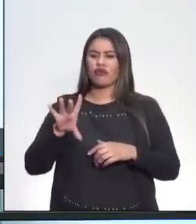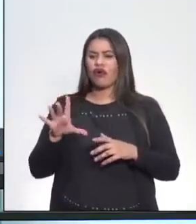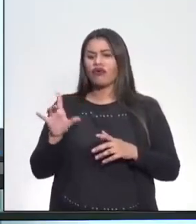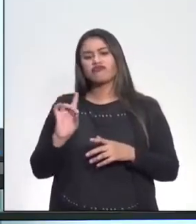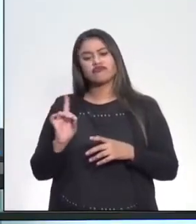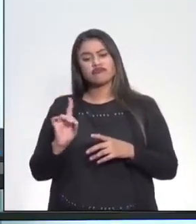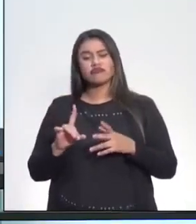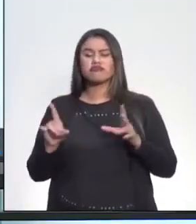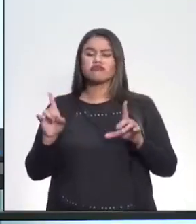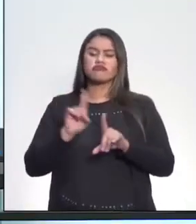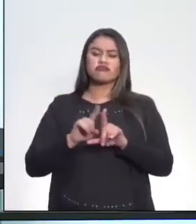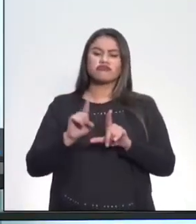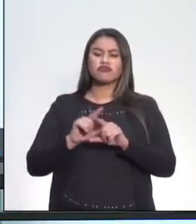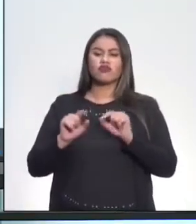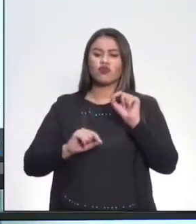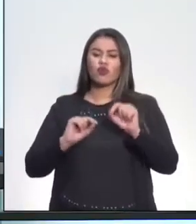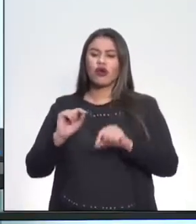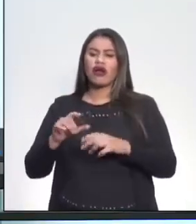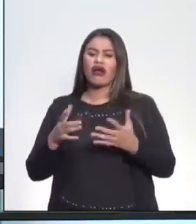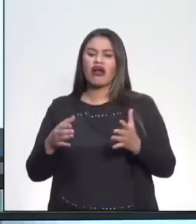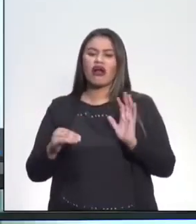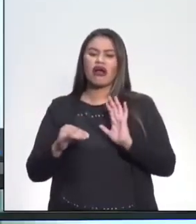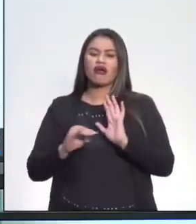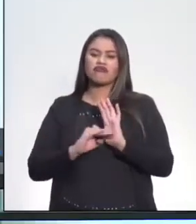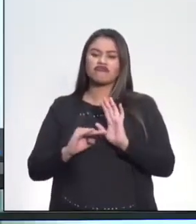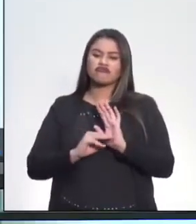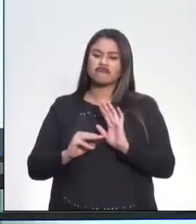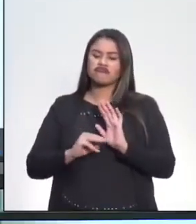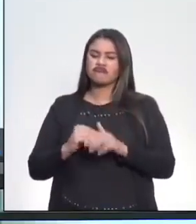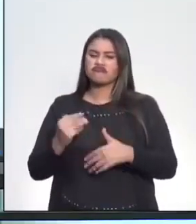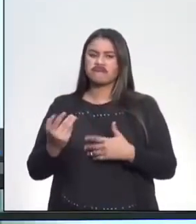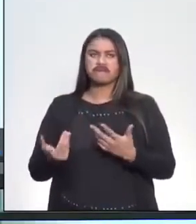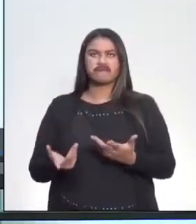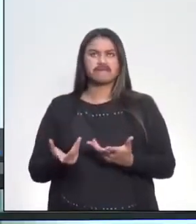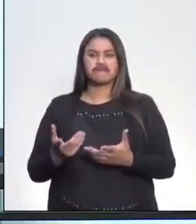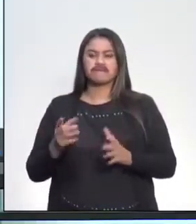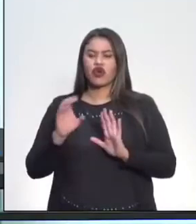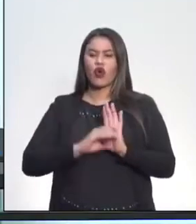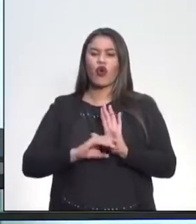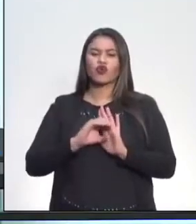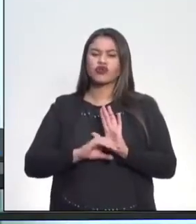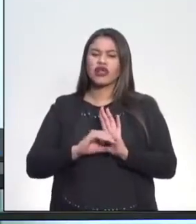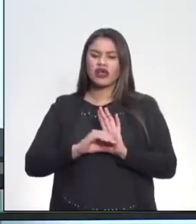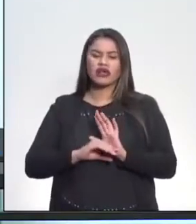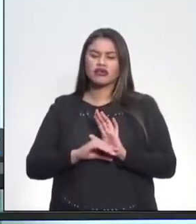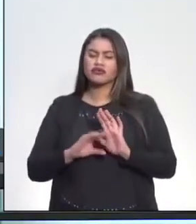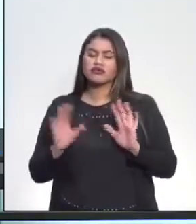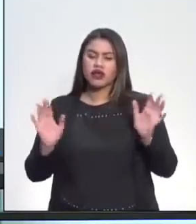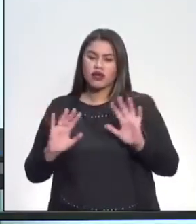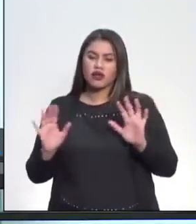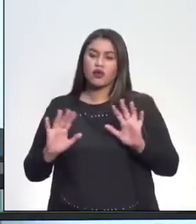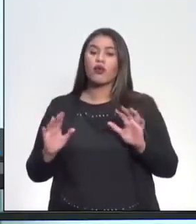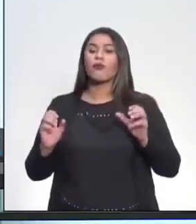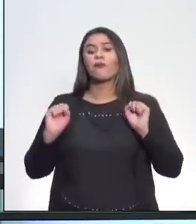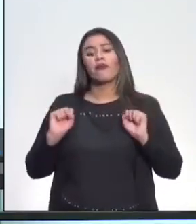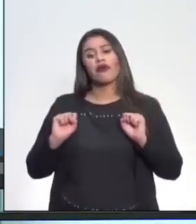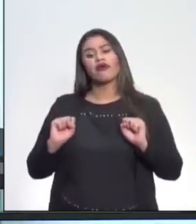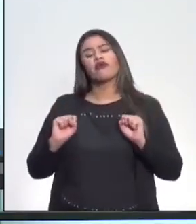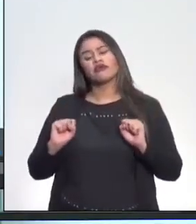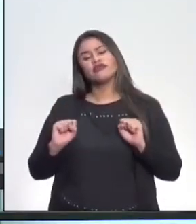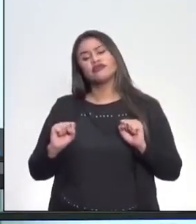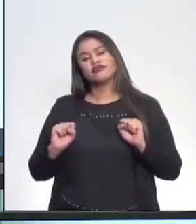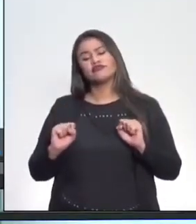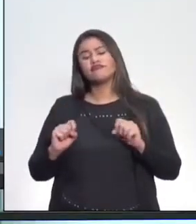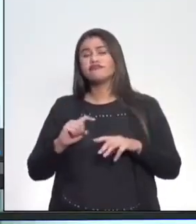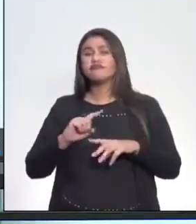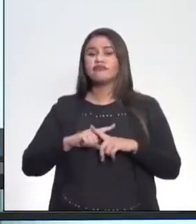ou às vezes não é só um conceito que a gente conheça, alguma coisa, algum conhecimento real que a gente quer transmitir para os outros. Às vezes não.